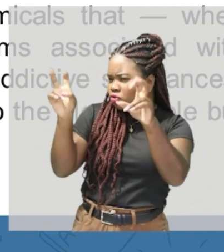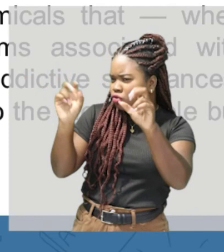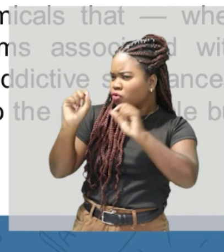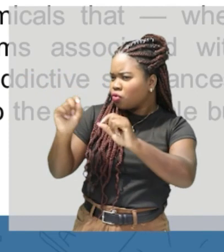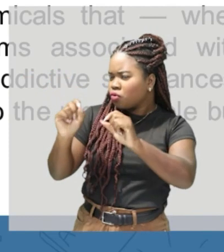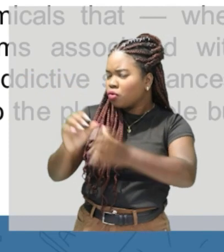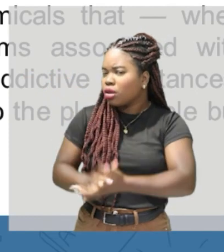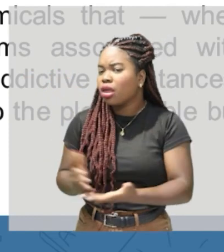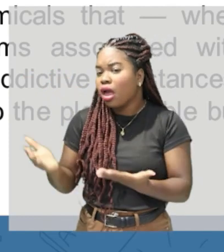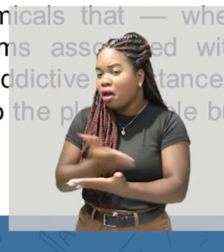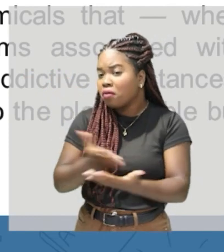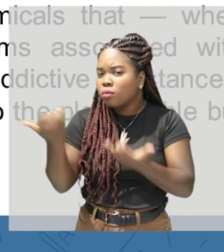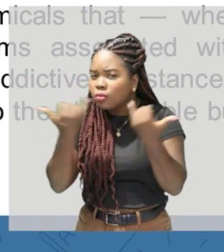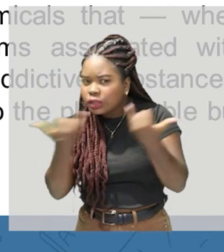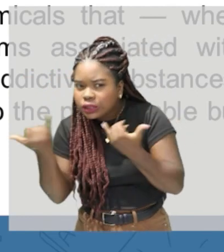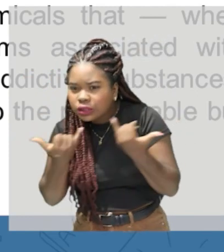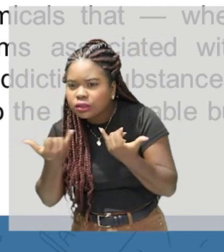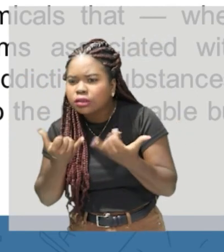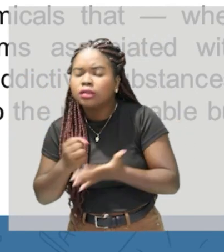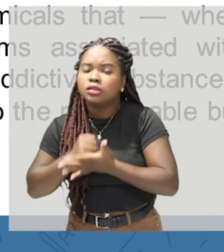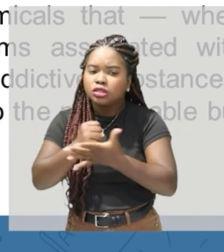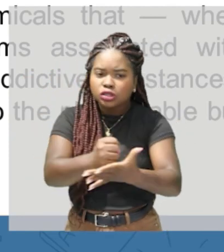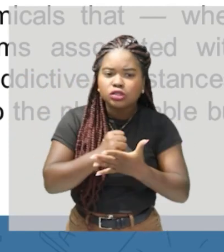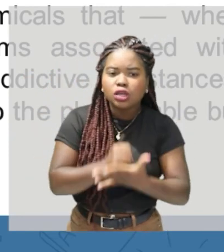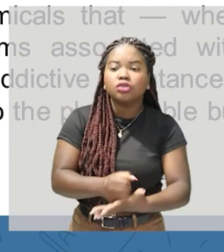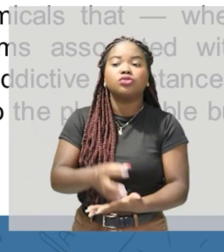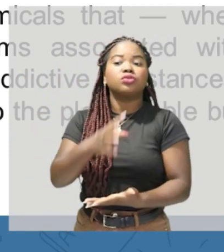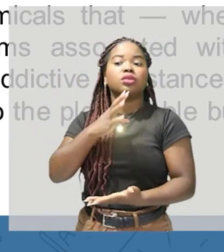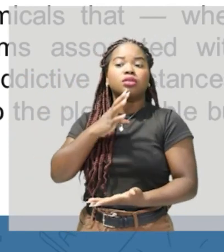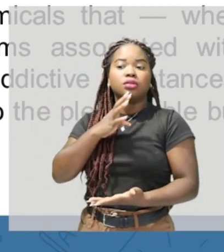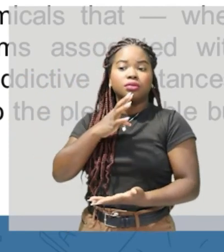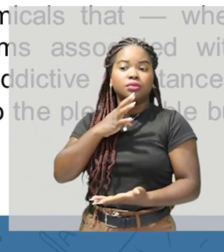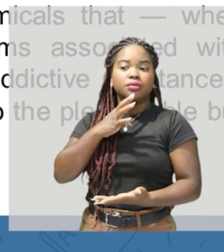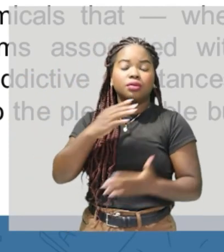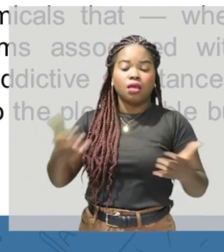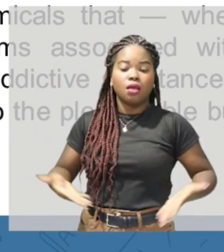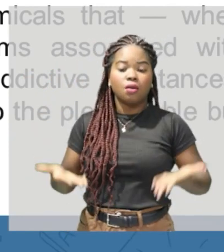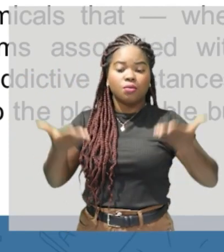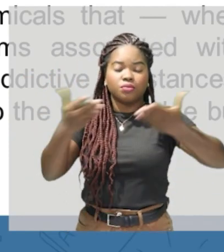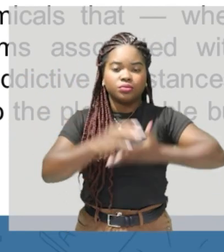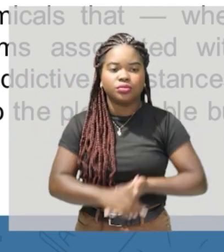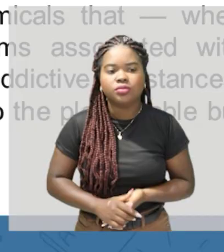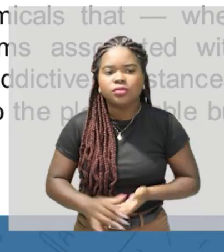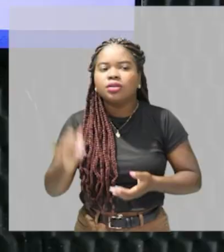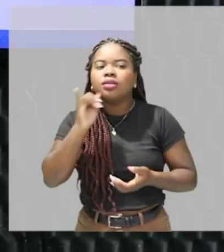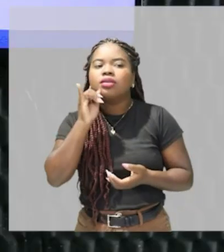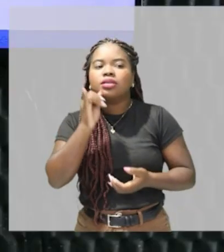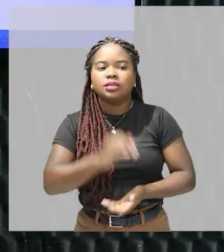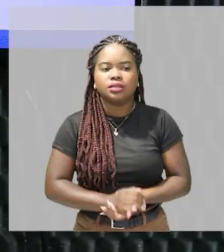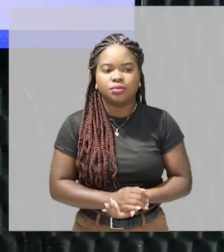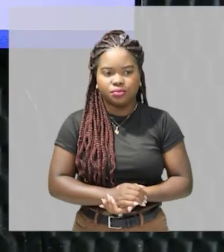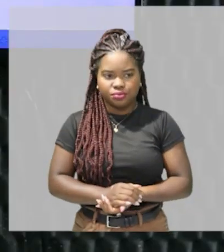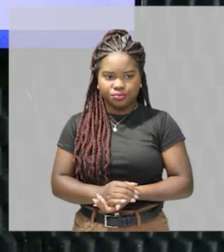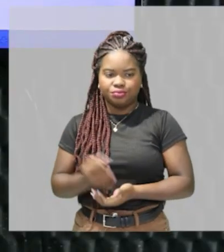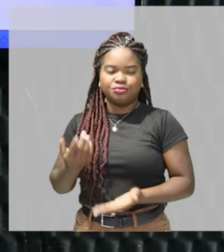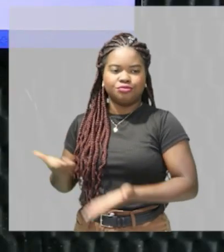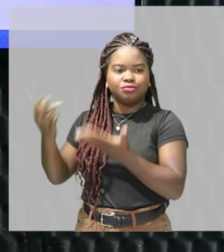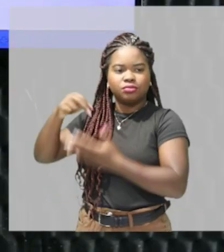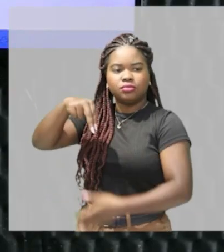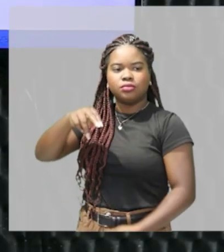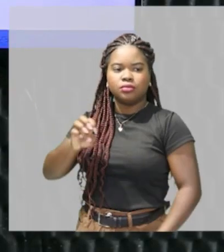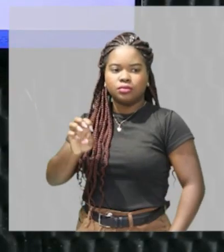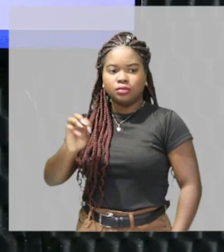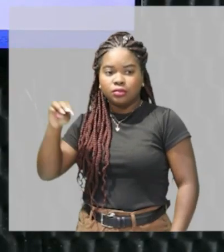acionar o seu conhecimento prévio sobre determinado assunto. Olha o título, New Vaccine Could